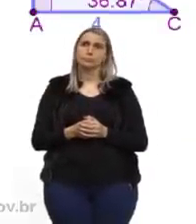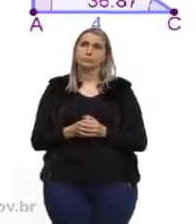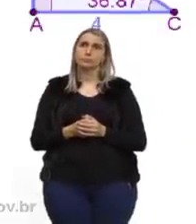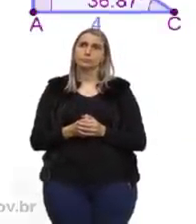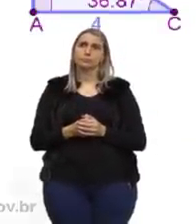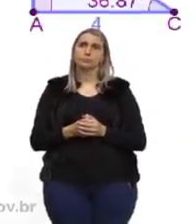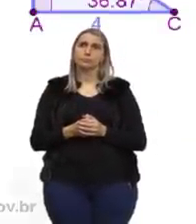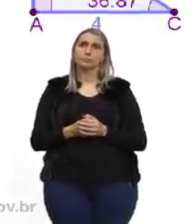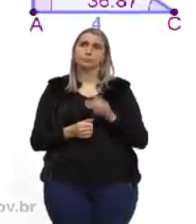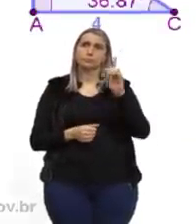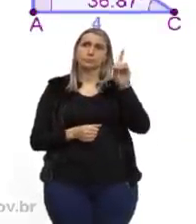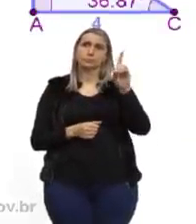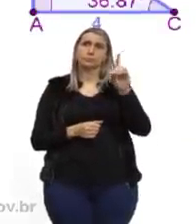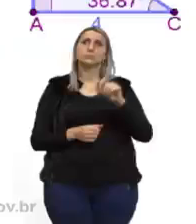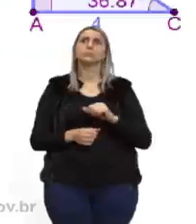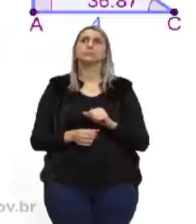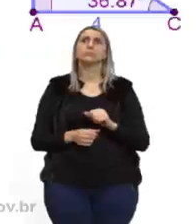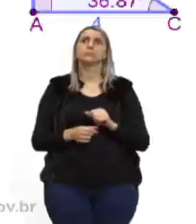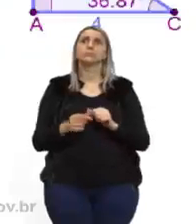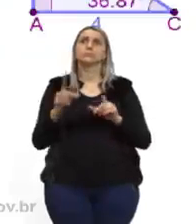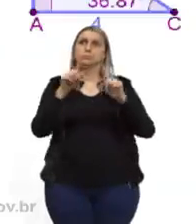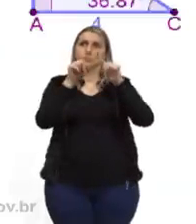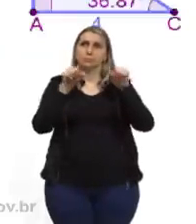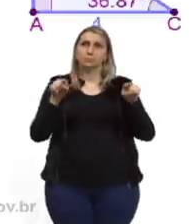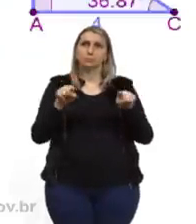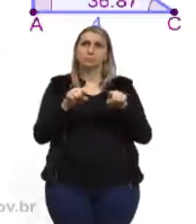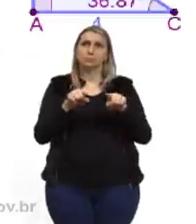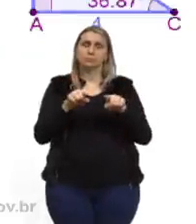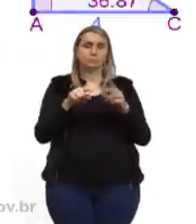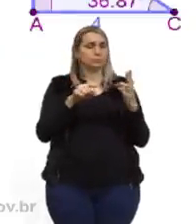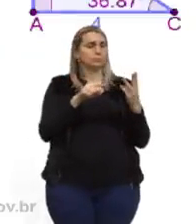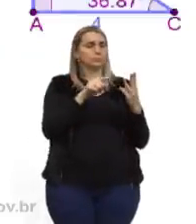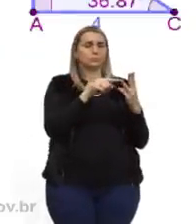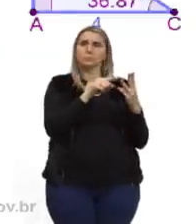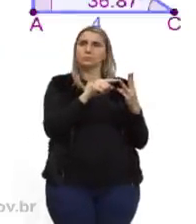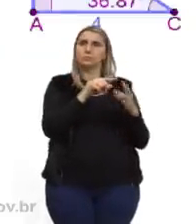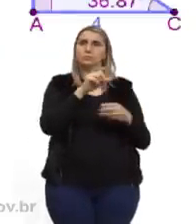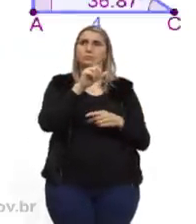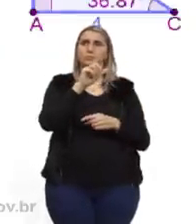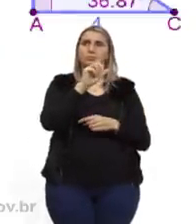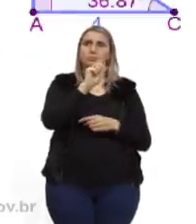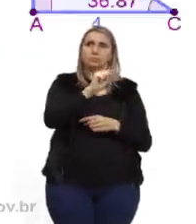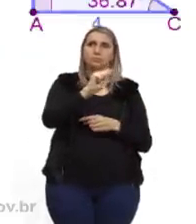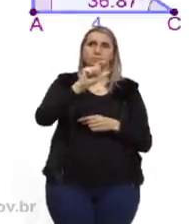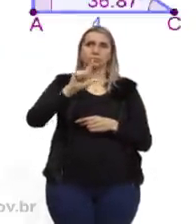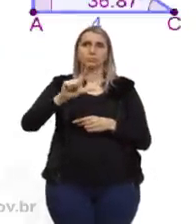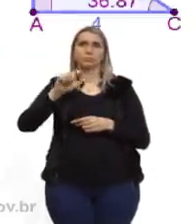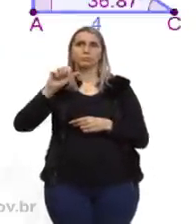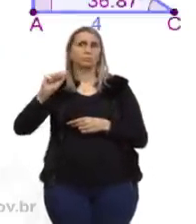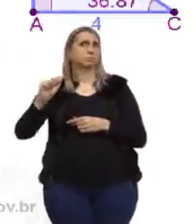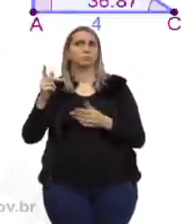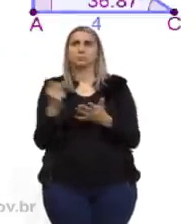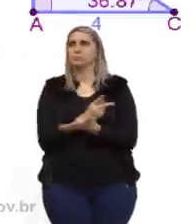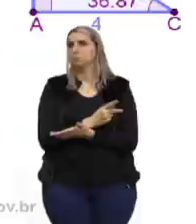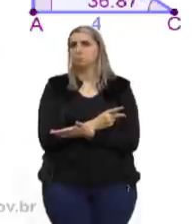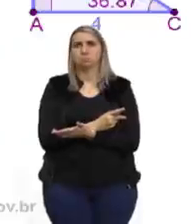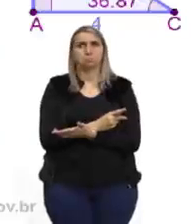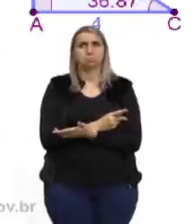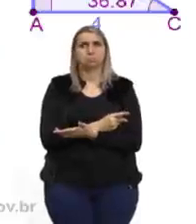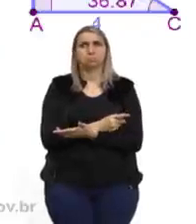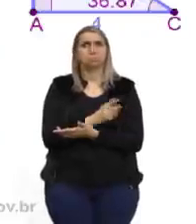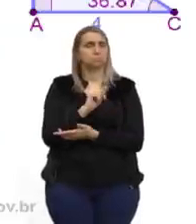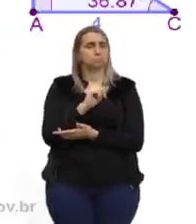Os triângulos são congruentes pelo caso ALA, ou seja, ângulo, lado, ângulo. Não, incorreto. Os triângulos não